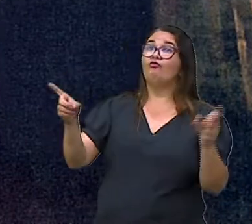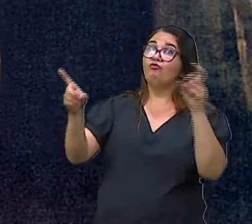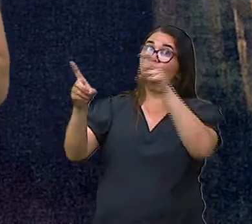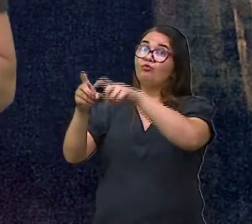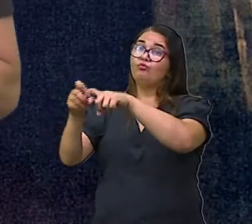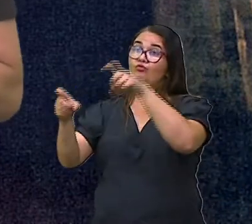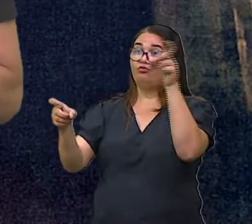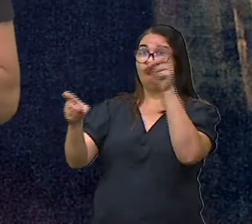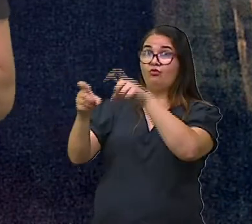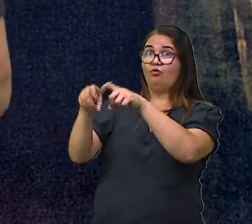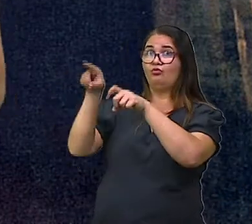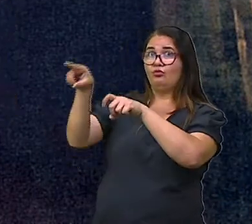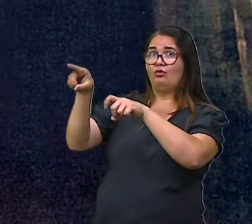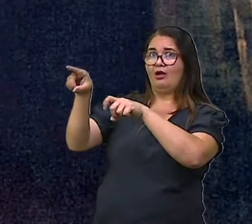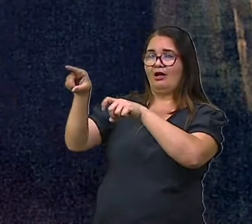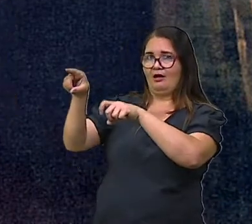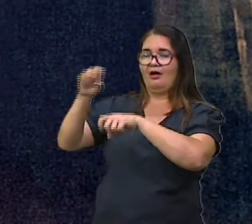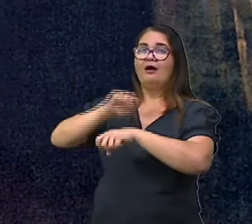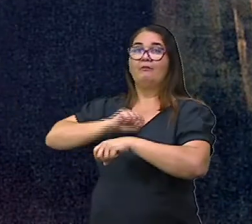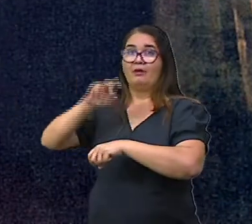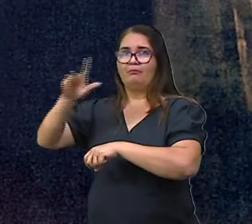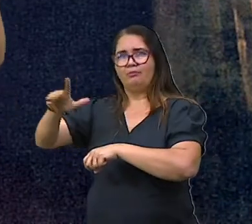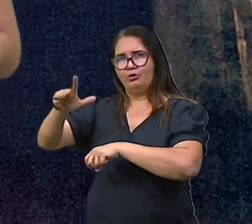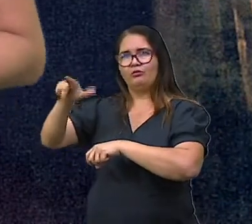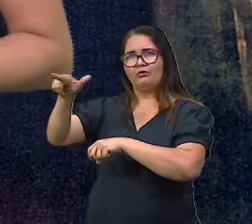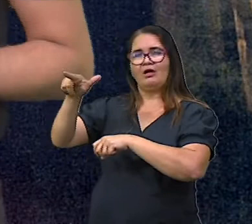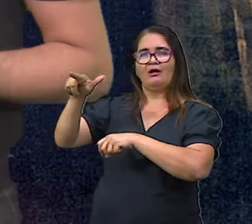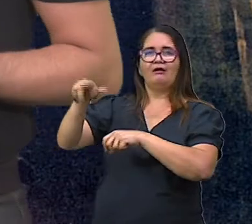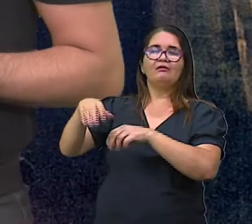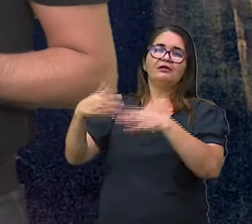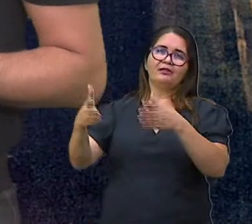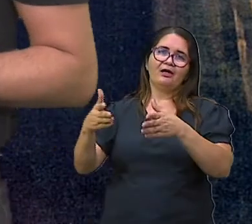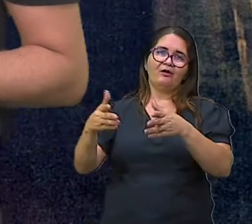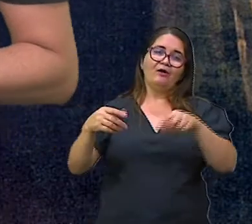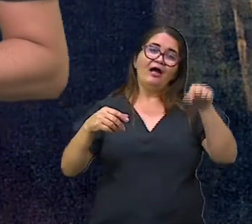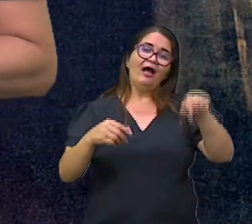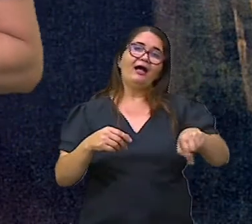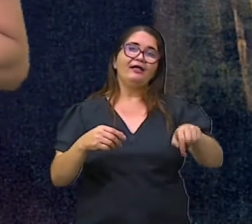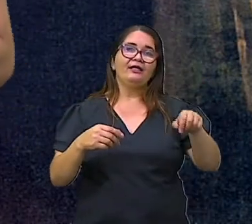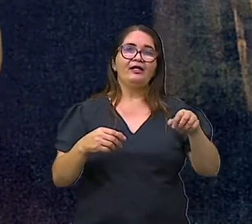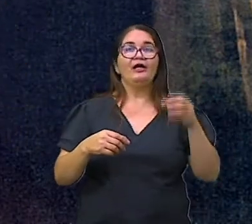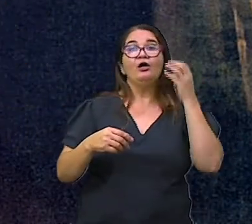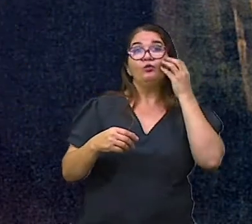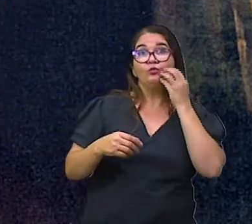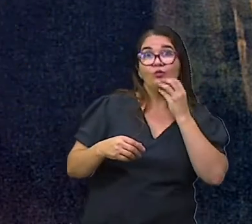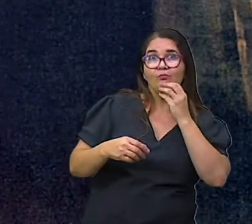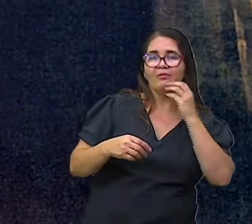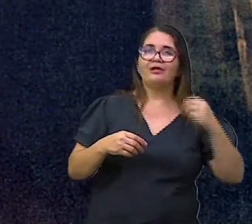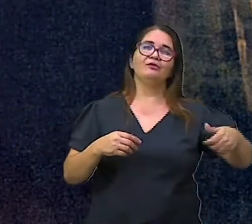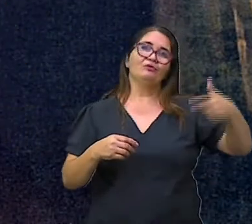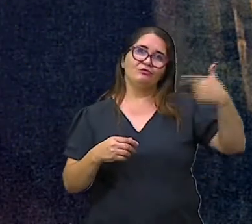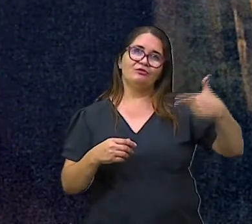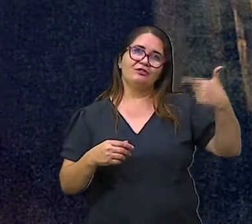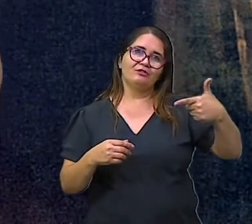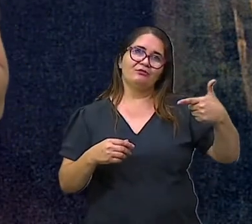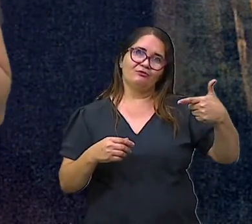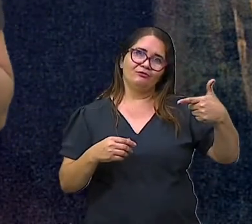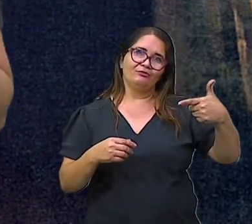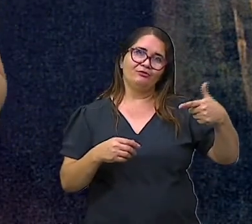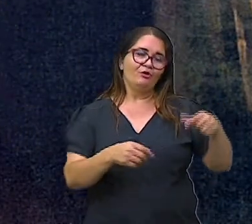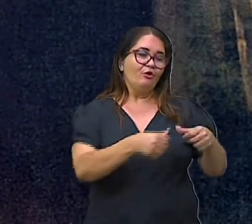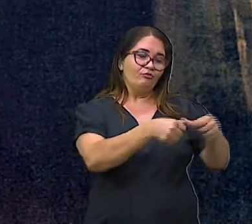para governar o Brasil em nome do futuro Pedro II. Então, o